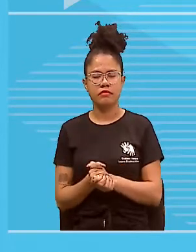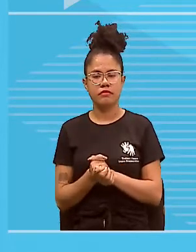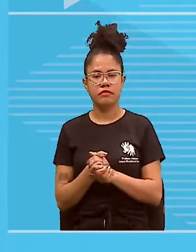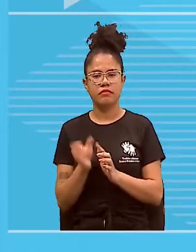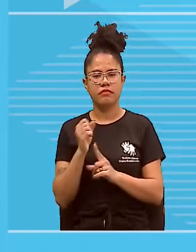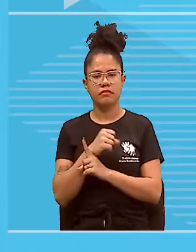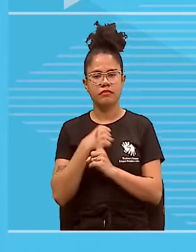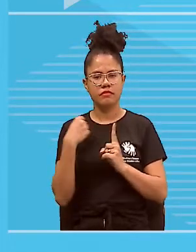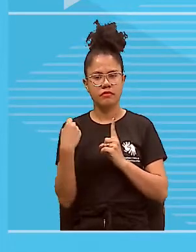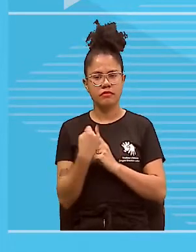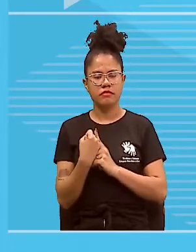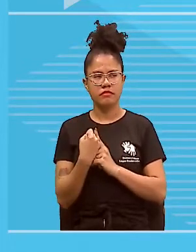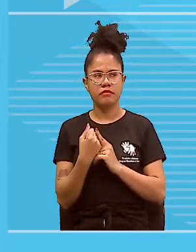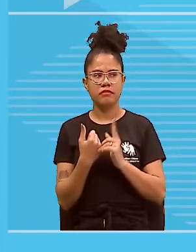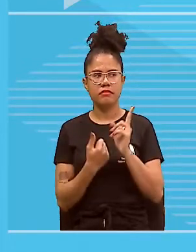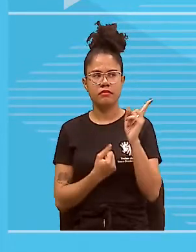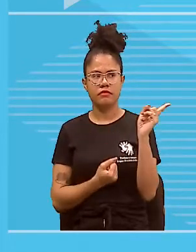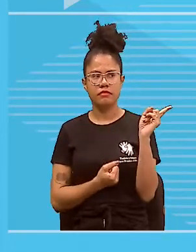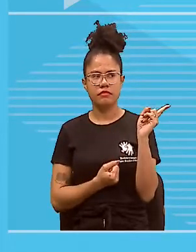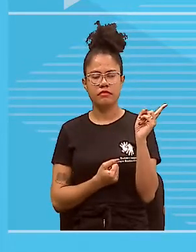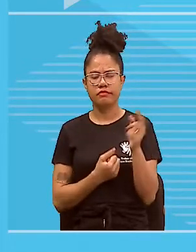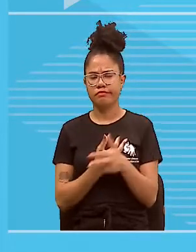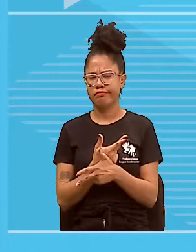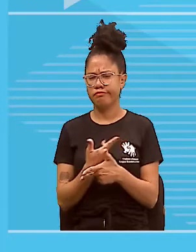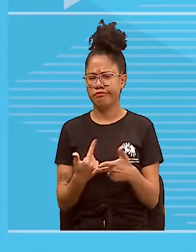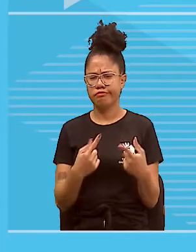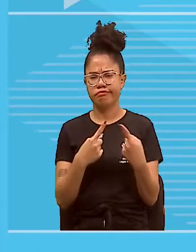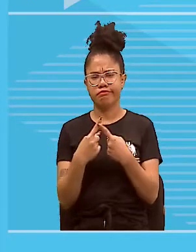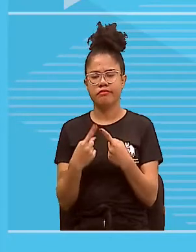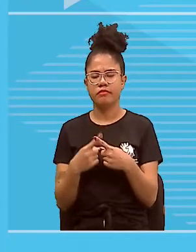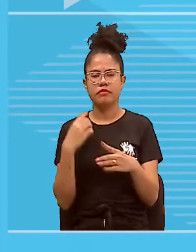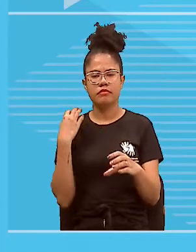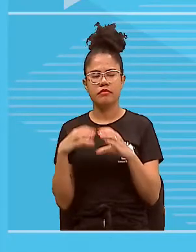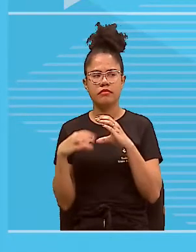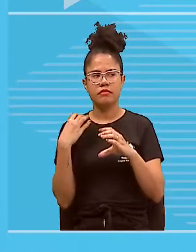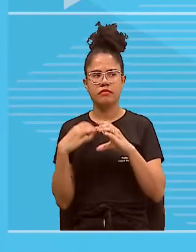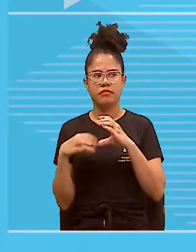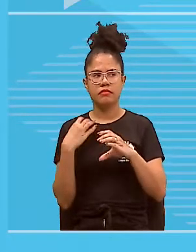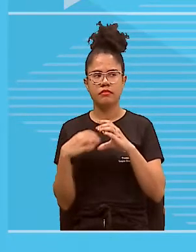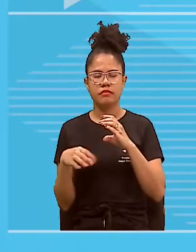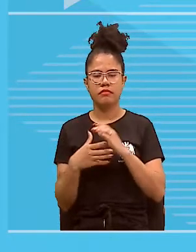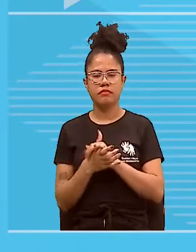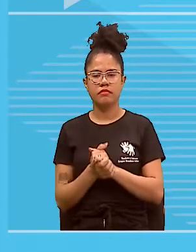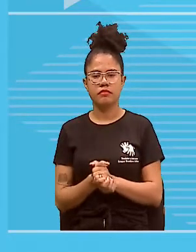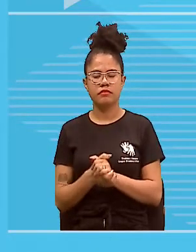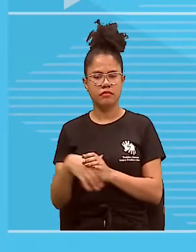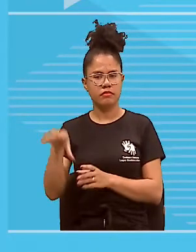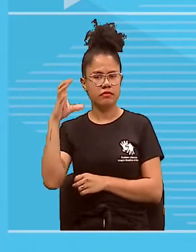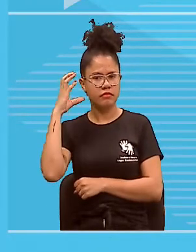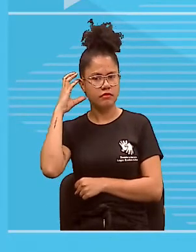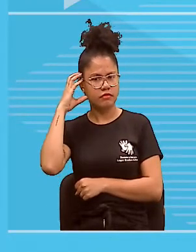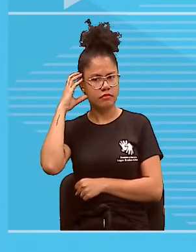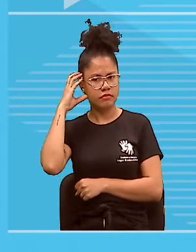de massa meios de comunicação as rádios novelas começa a se proporgar